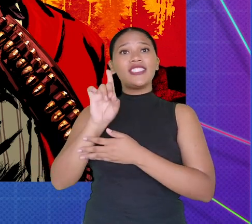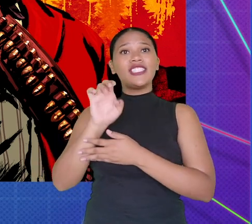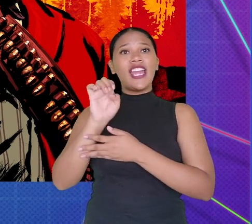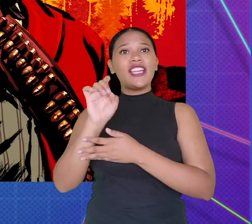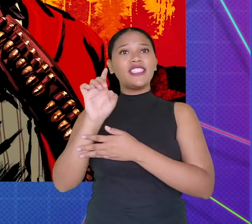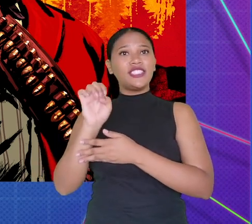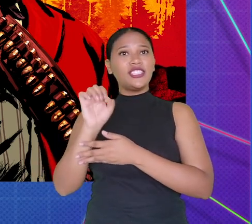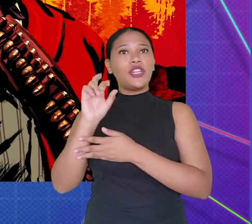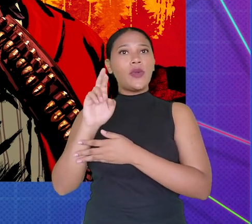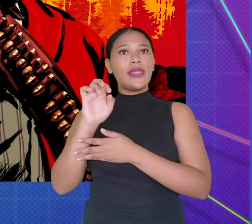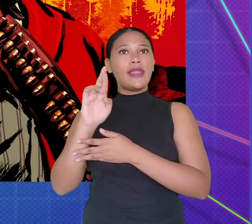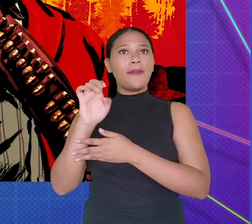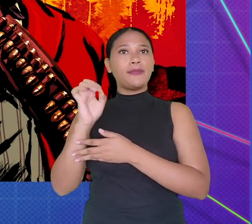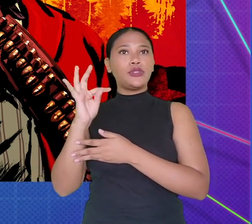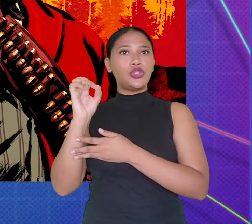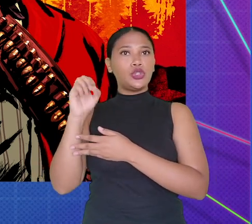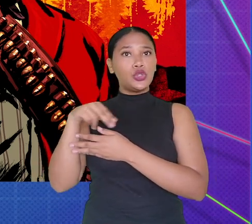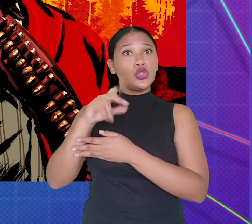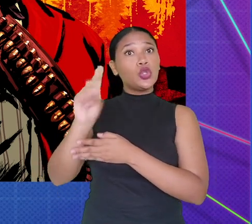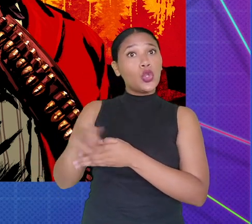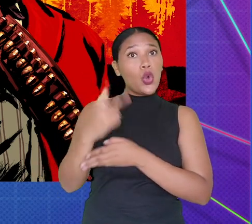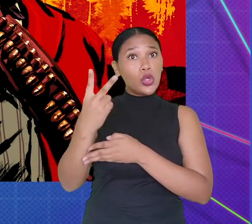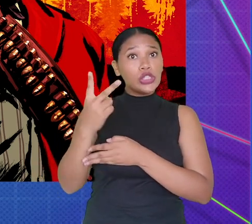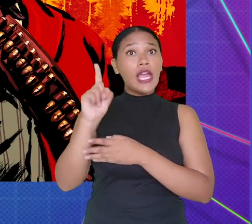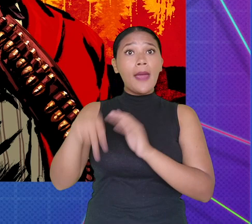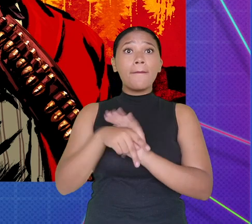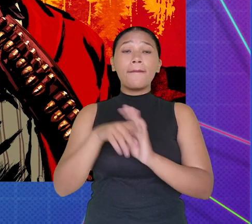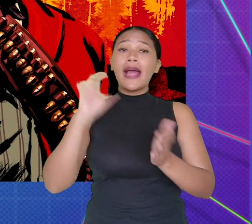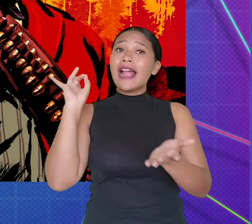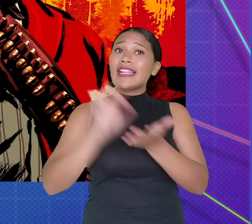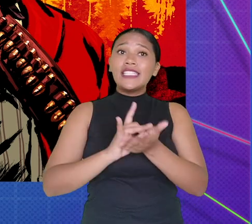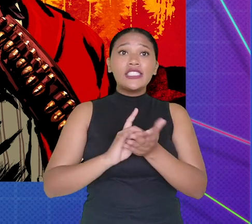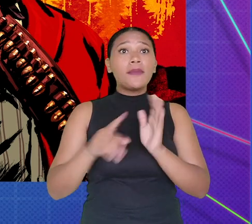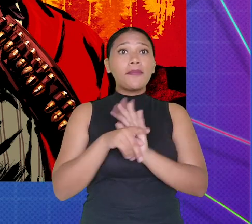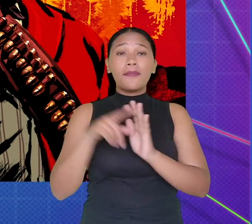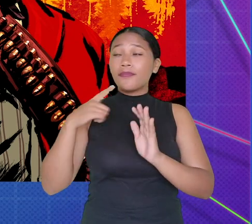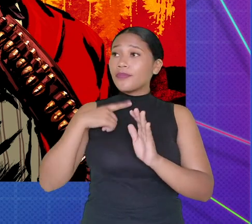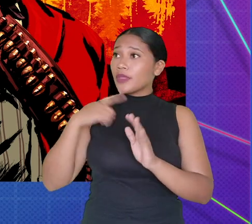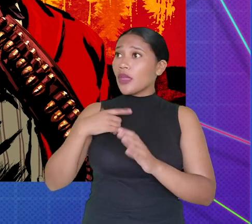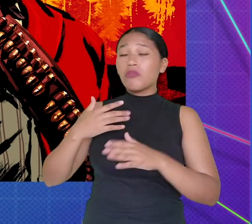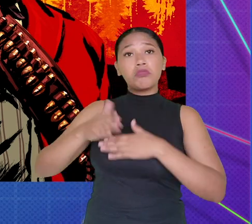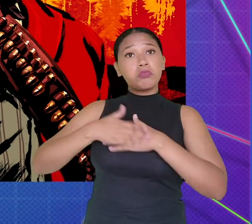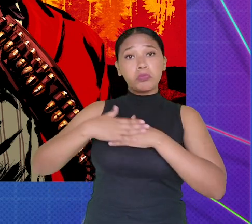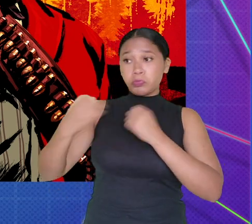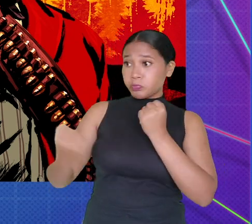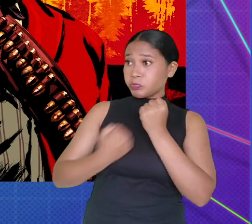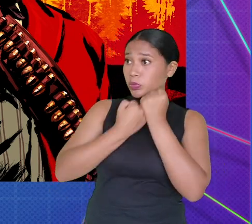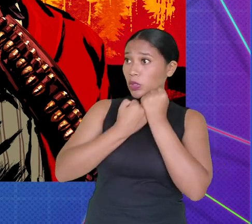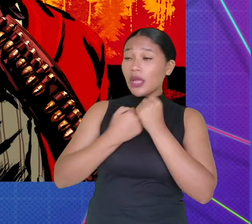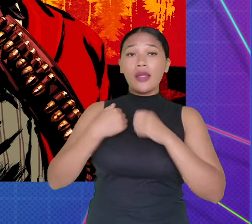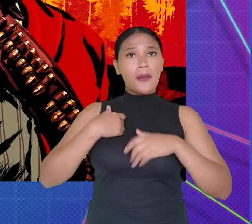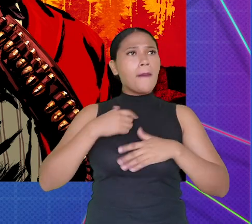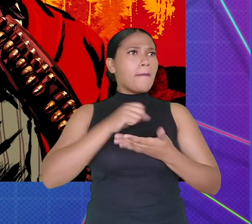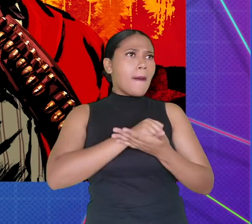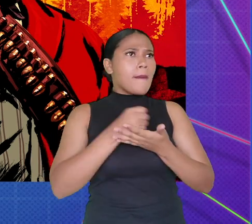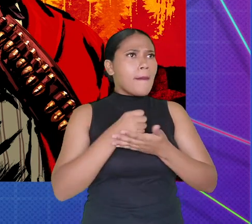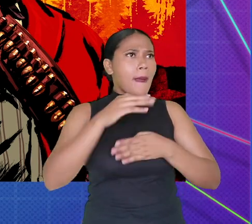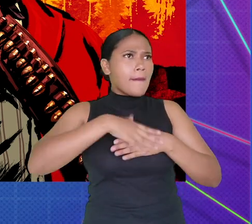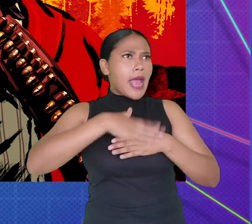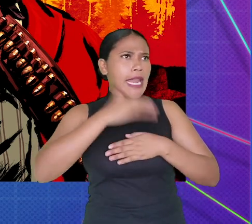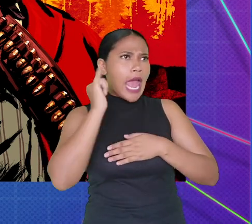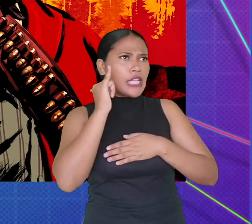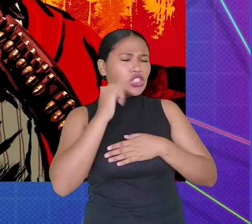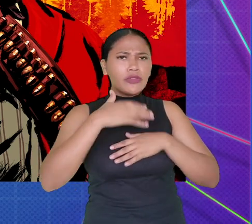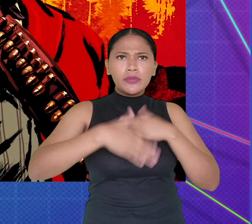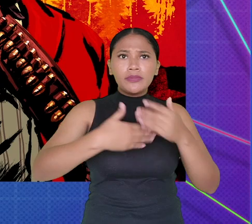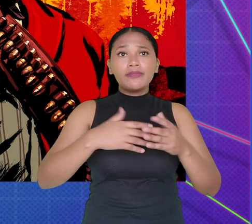o mundo de Red Dead Redemption 2 mais vivo e realista, contribuindo para a imersão do jogador na história do jogo e na construção de